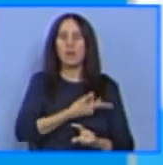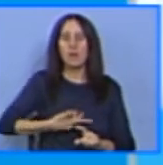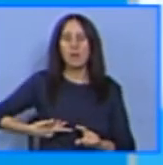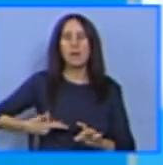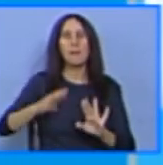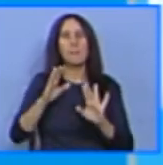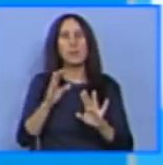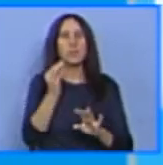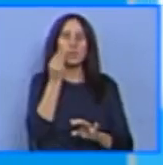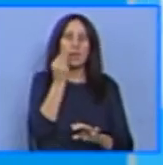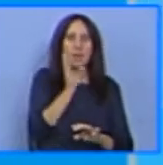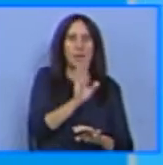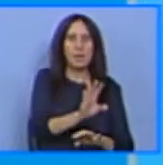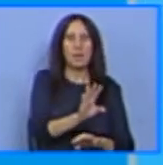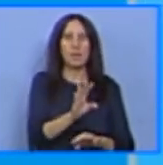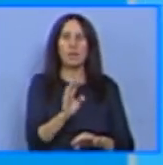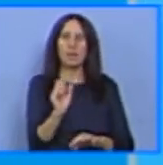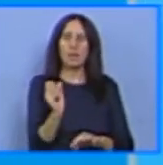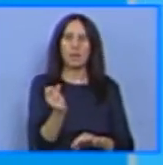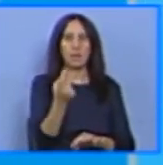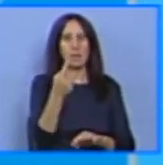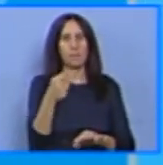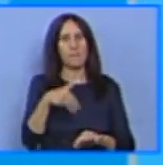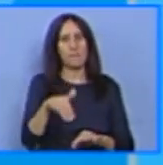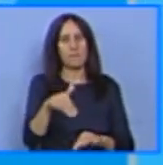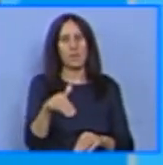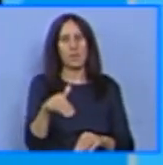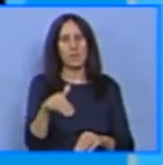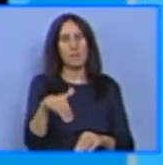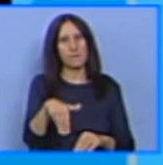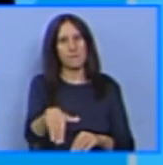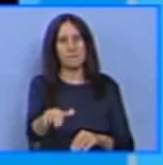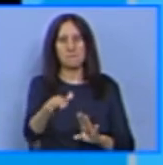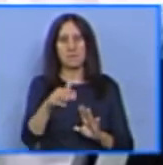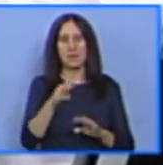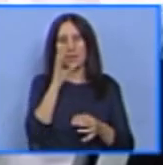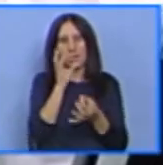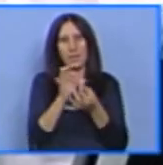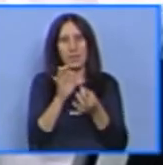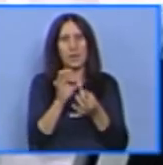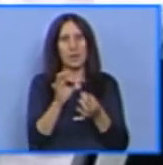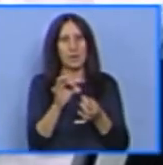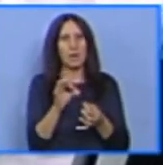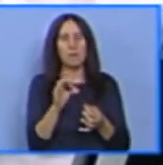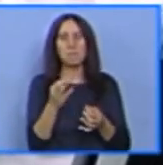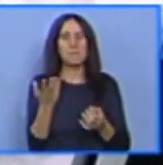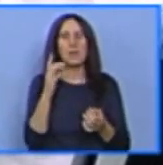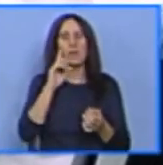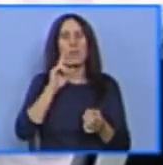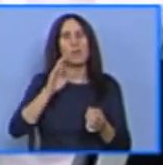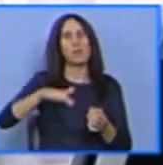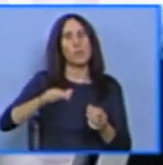coisa inevitável, rápida e vai levar, num prazo relativamente curto, digamos, à completa irrelevância e